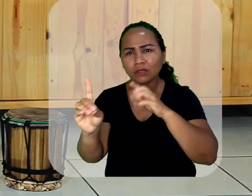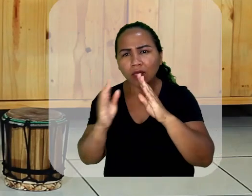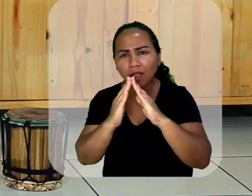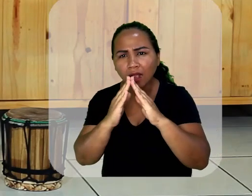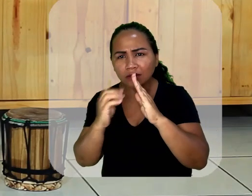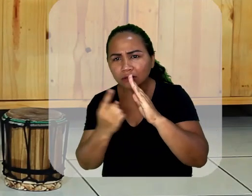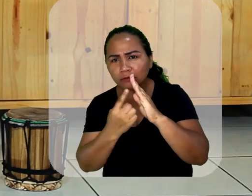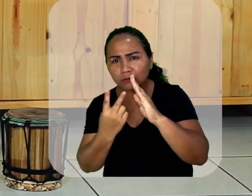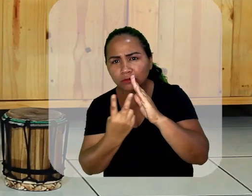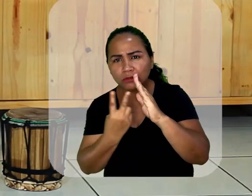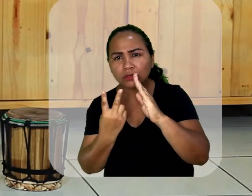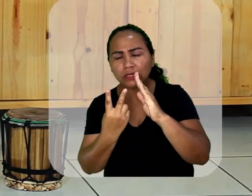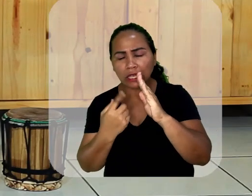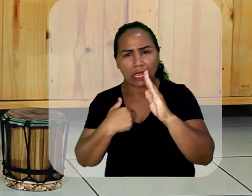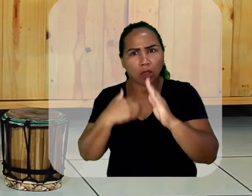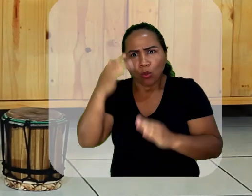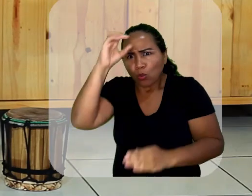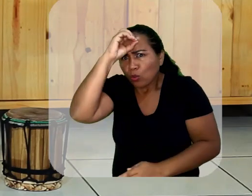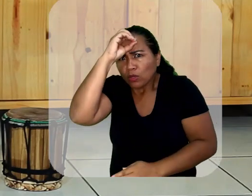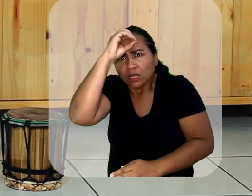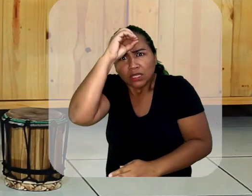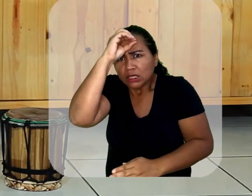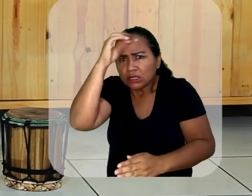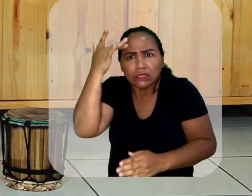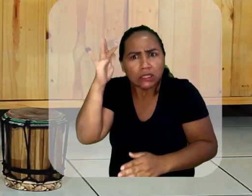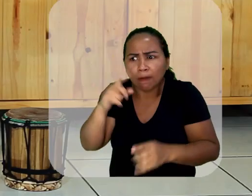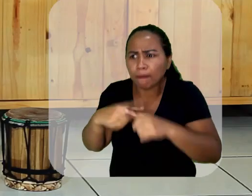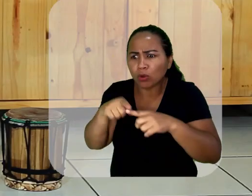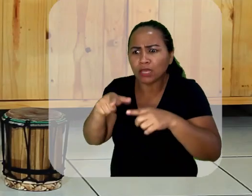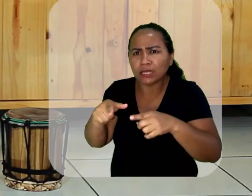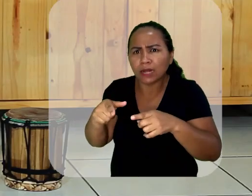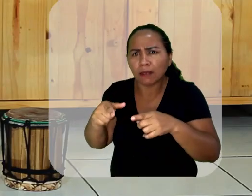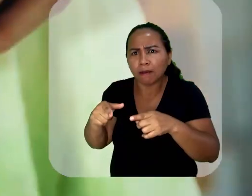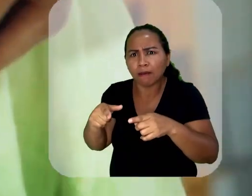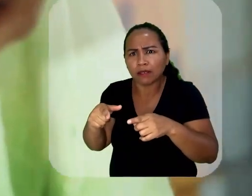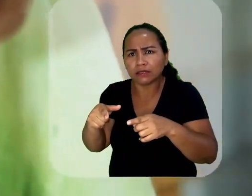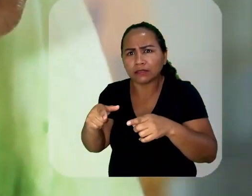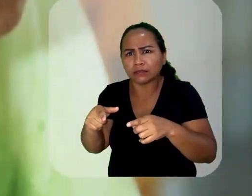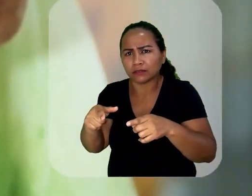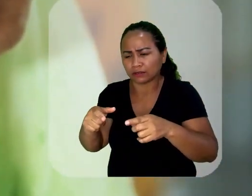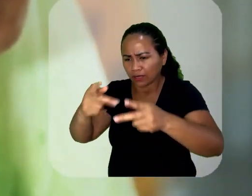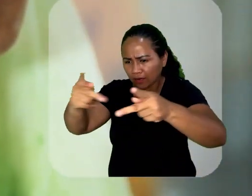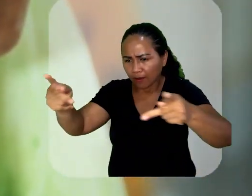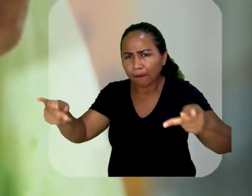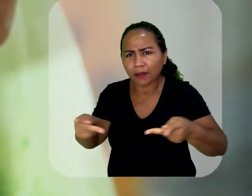Eu não entendia por que ela quebrava pratos no silêncio, desesperado.